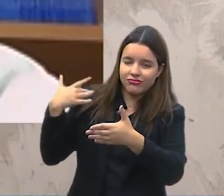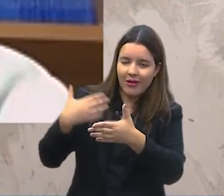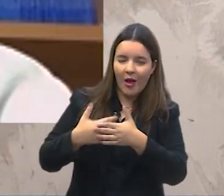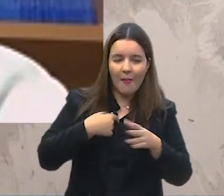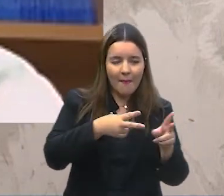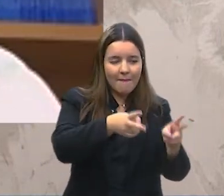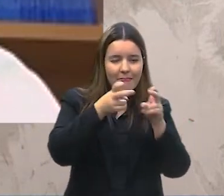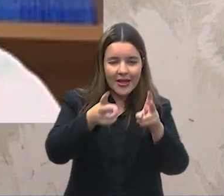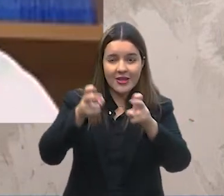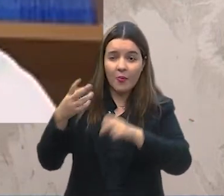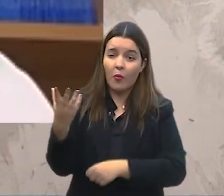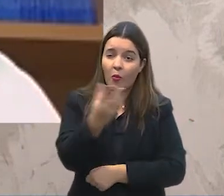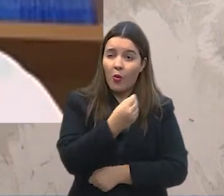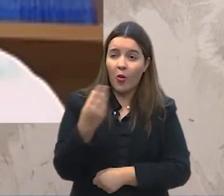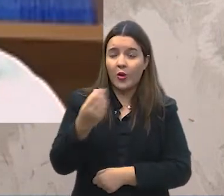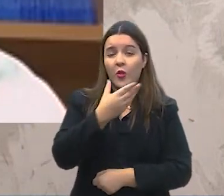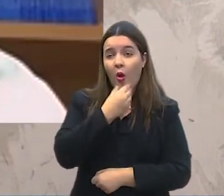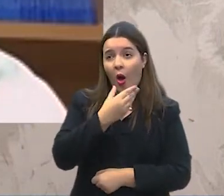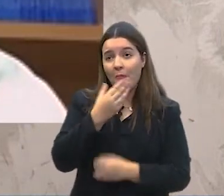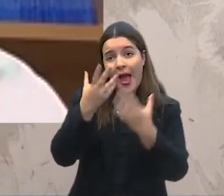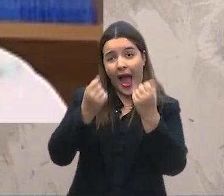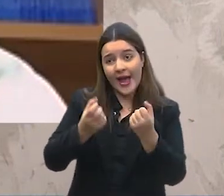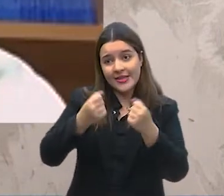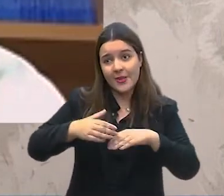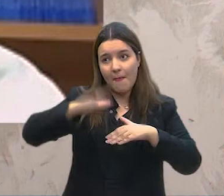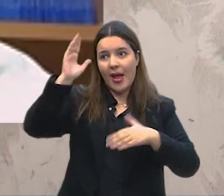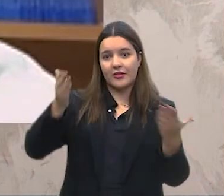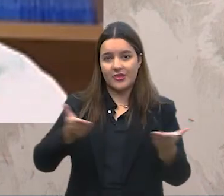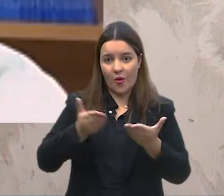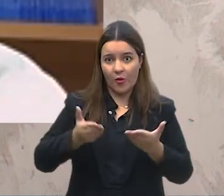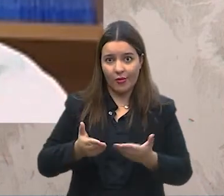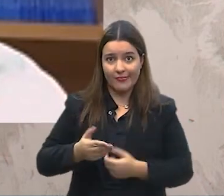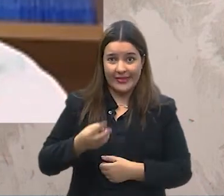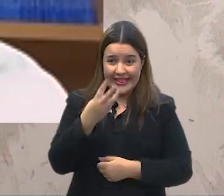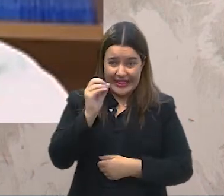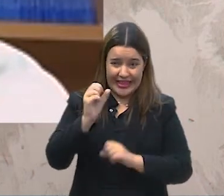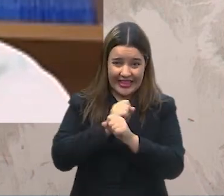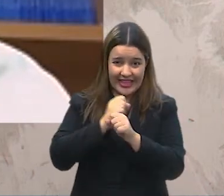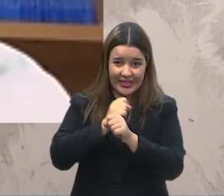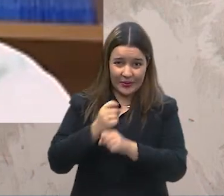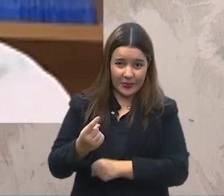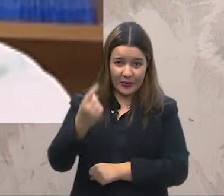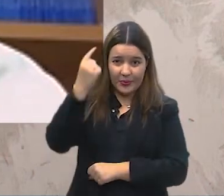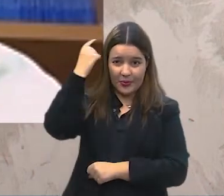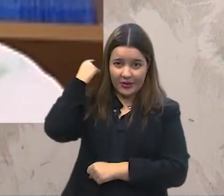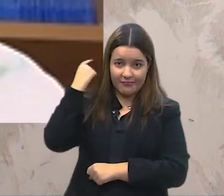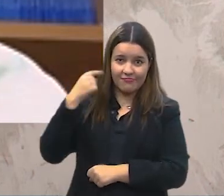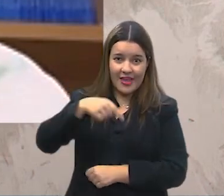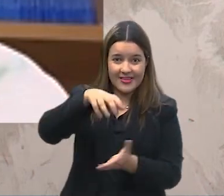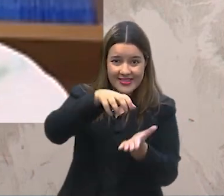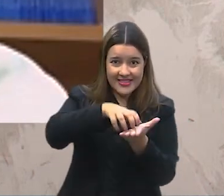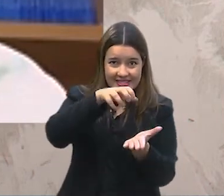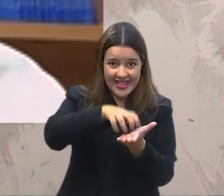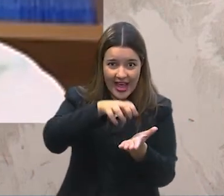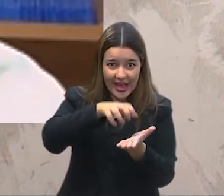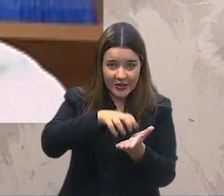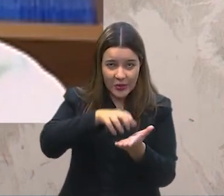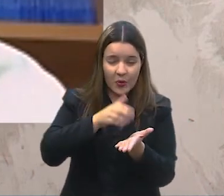gente, há 20 ou 30 anos atrás, quando a gente começou aqui no nosso centro a